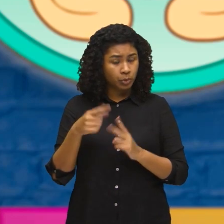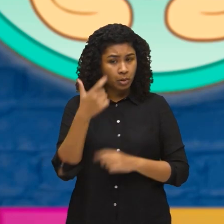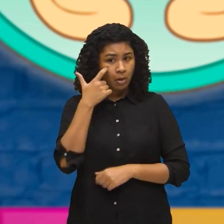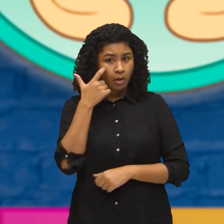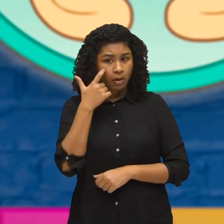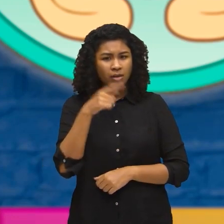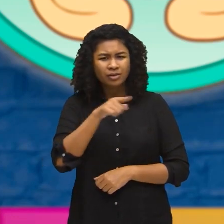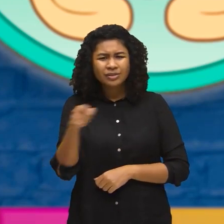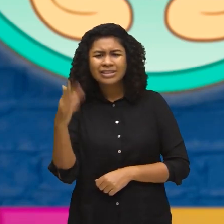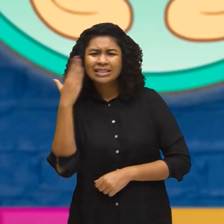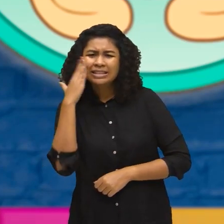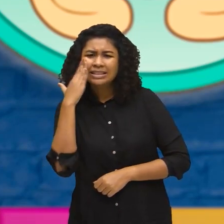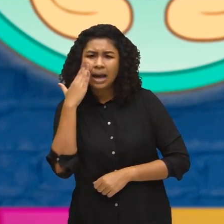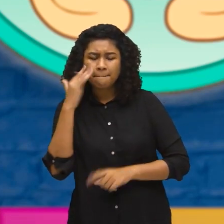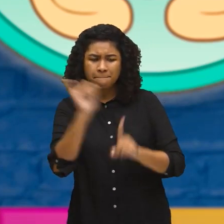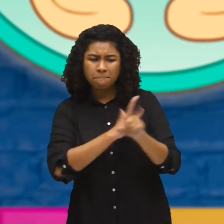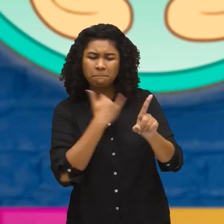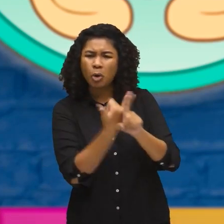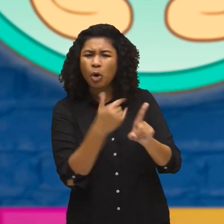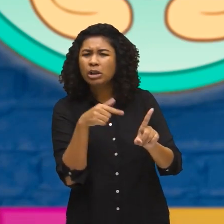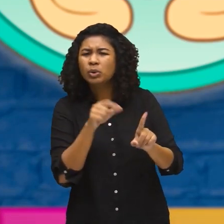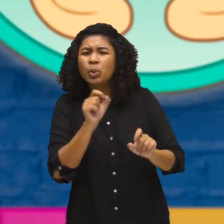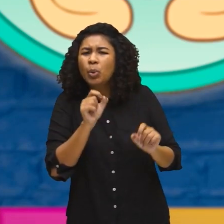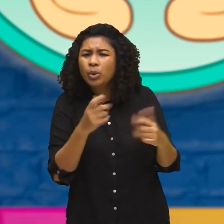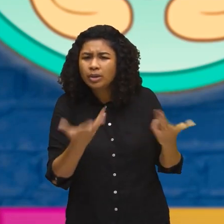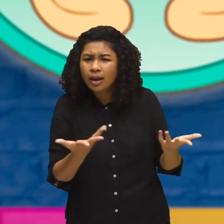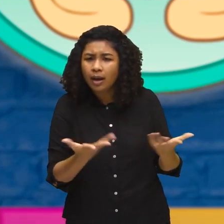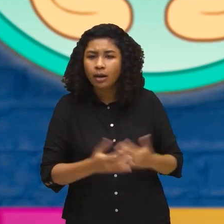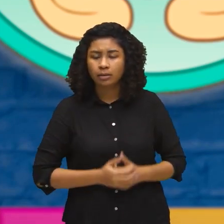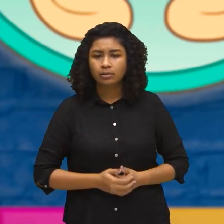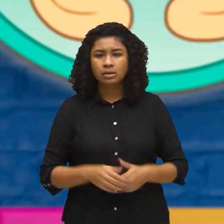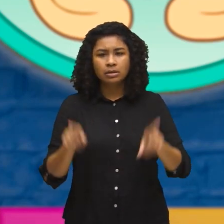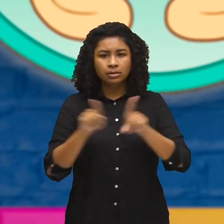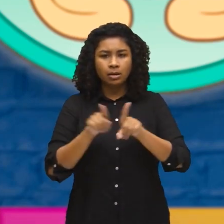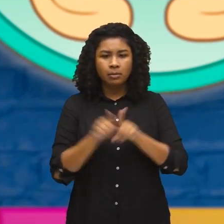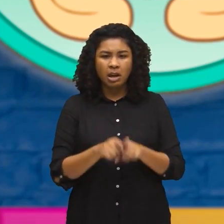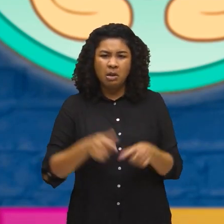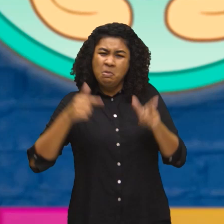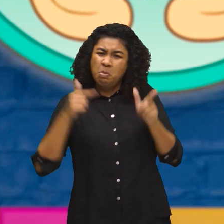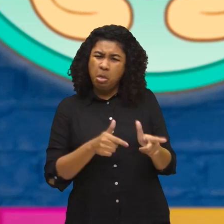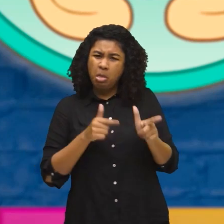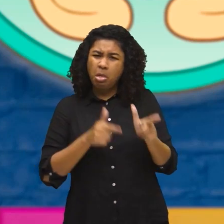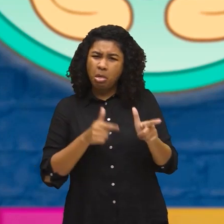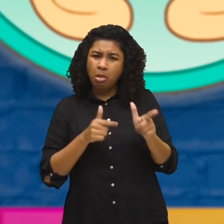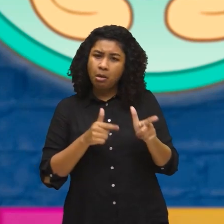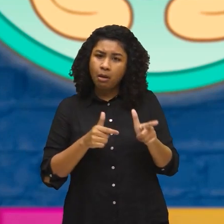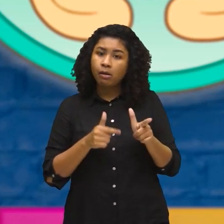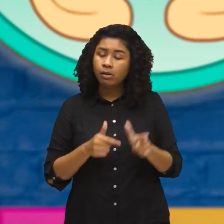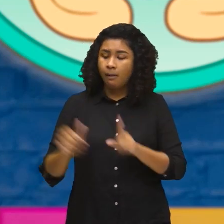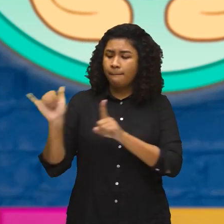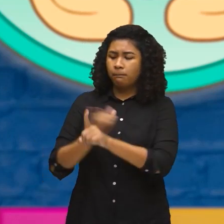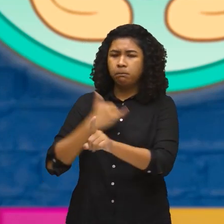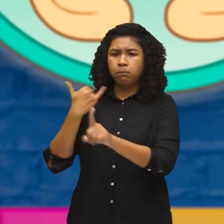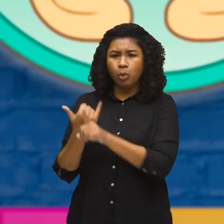sabe o que é o bullying? E também assim, bullying e trollagem são as mesmas